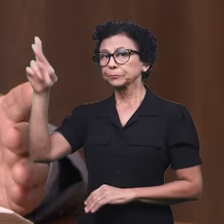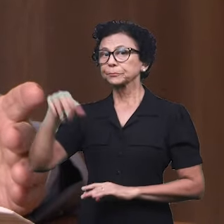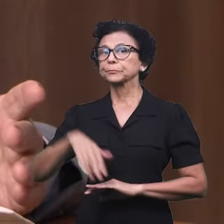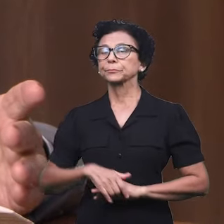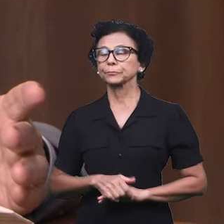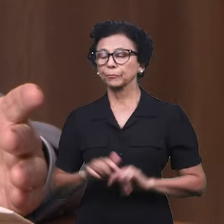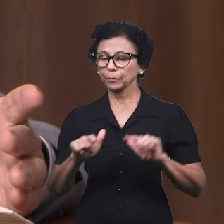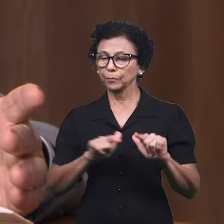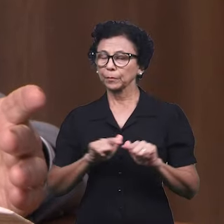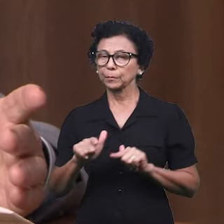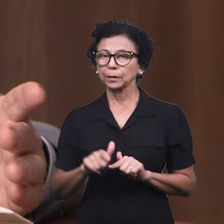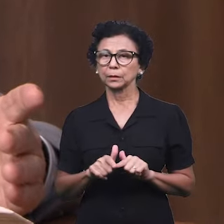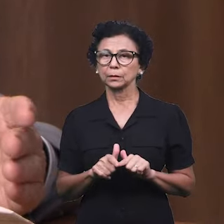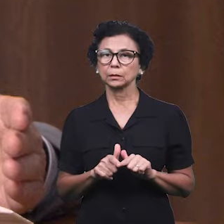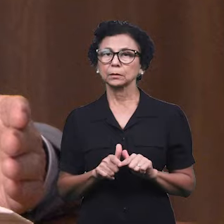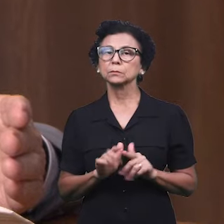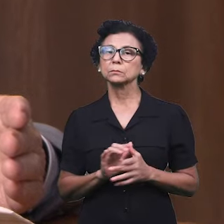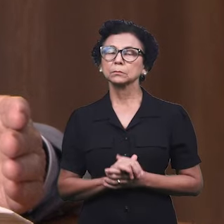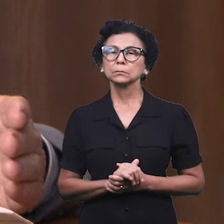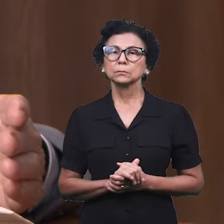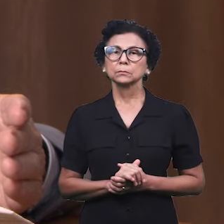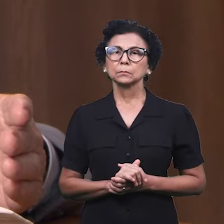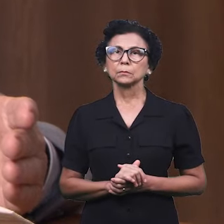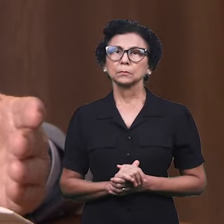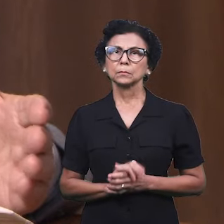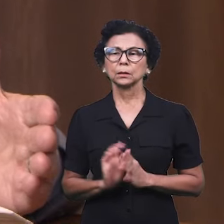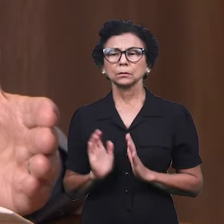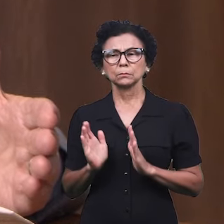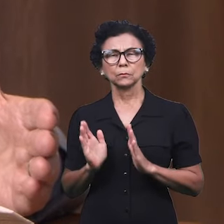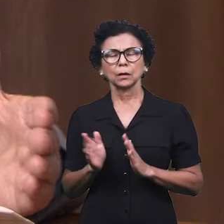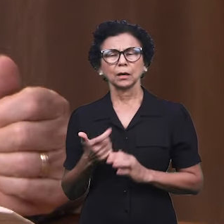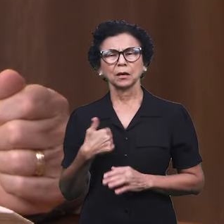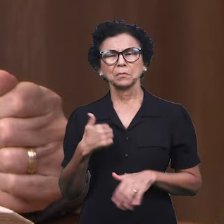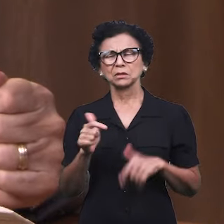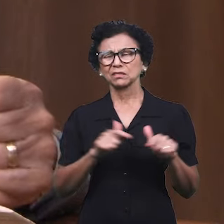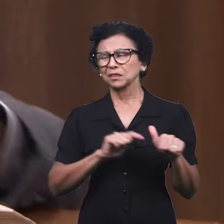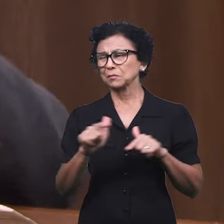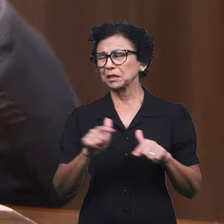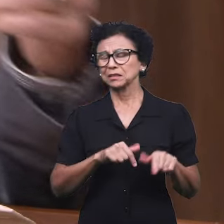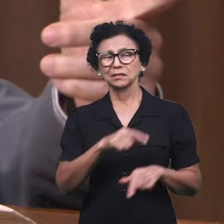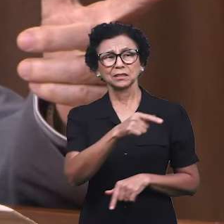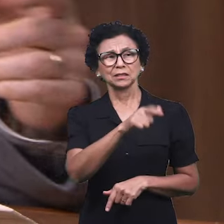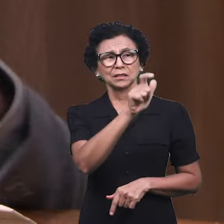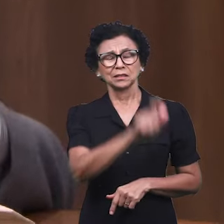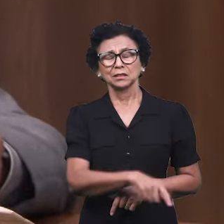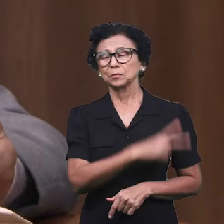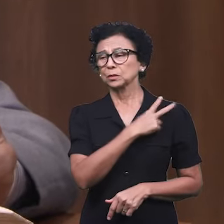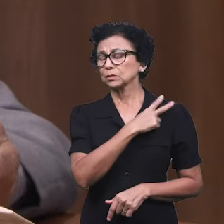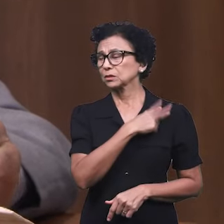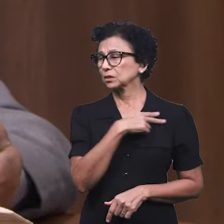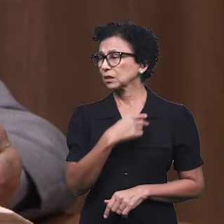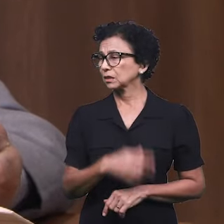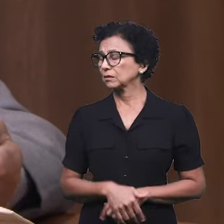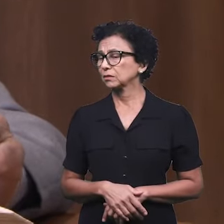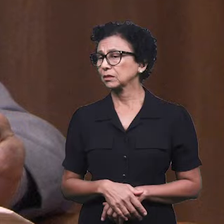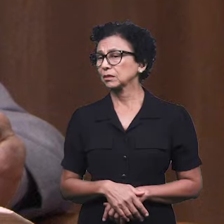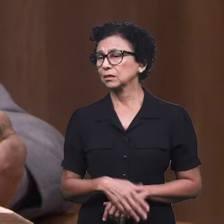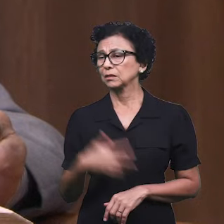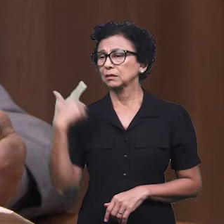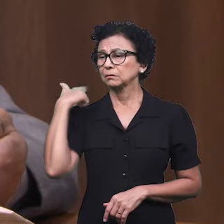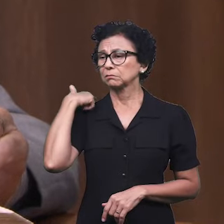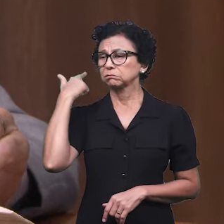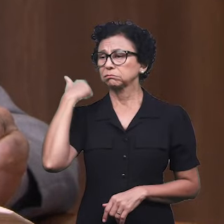certa maneira, é até uma despreocupação. Mas eu estou trabalhando muito para o meu patrão, estou fazendo isso. A palavra